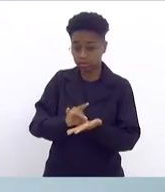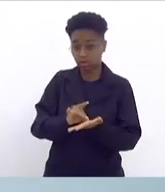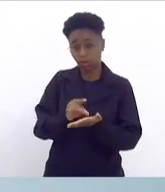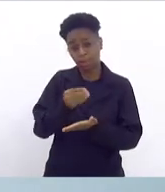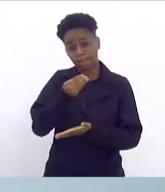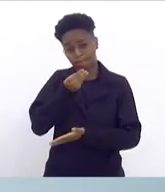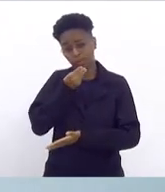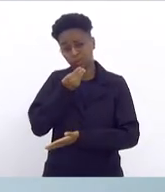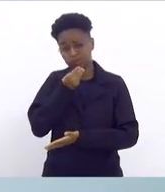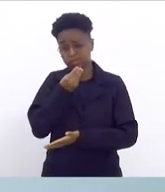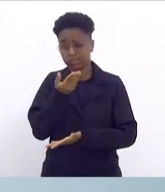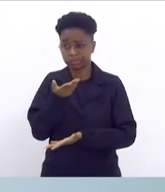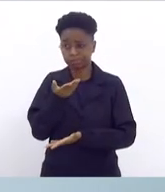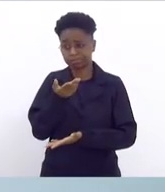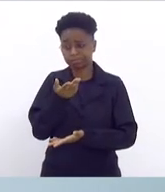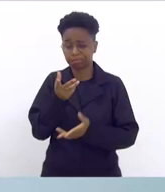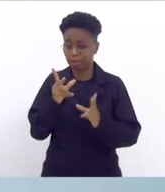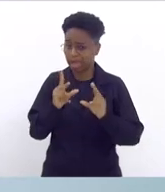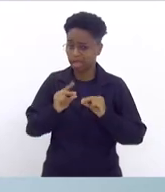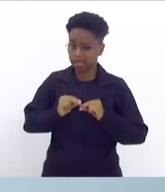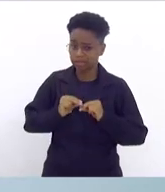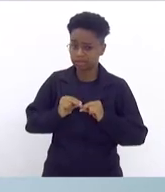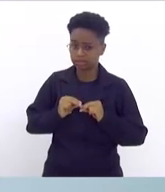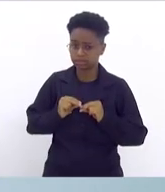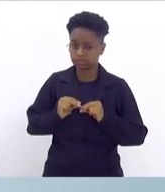poderia merecer